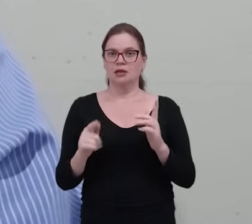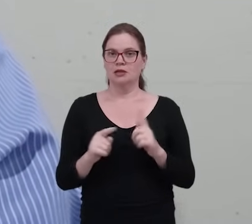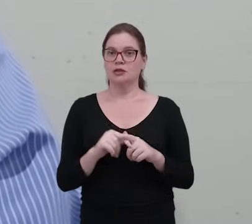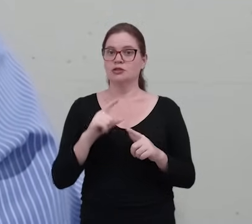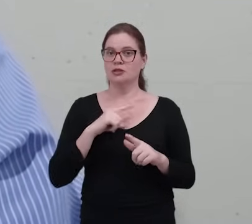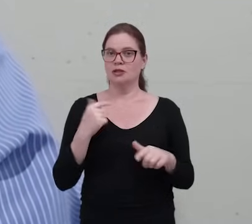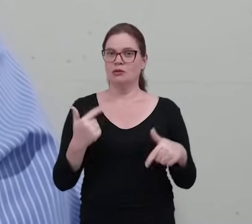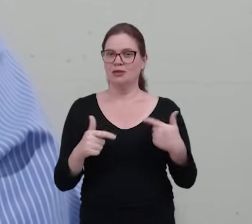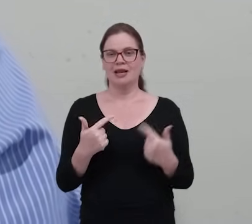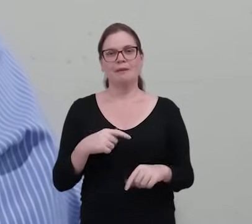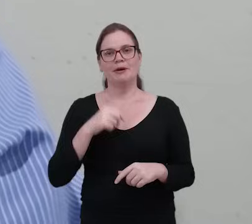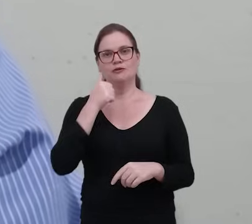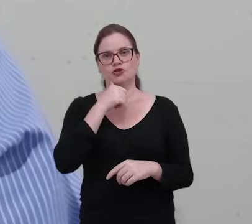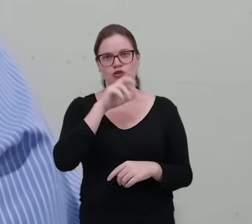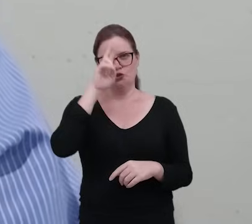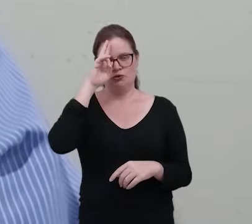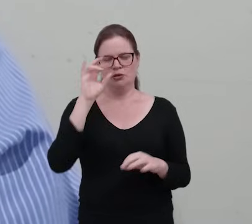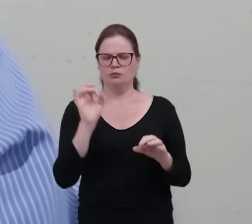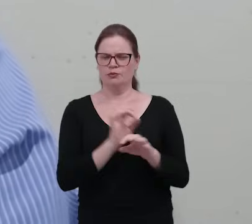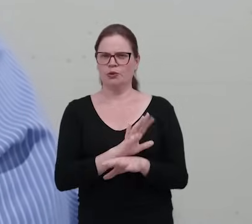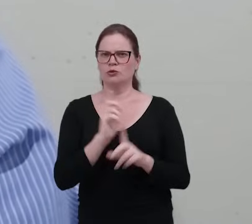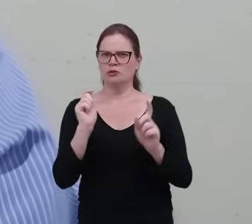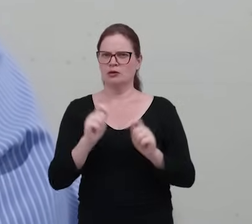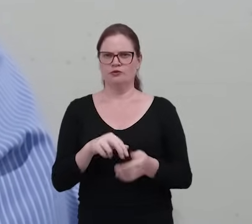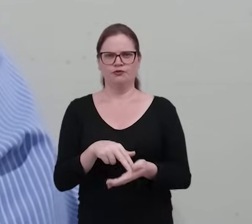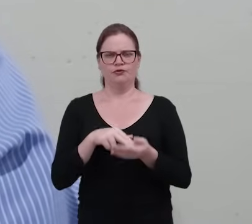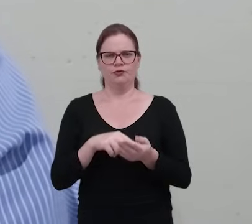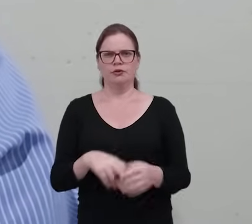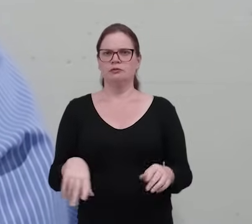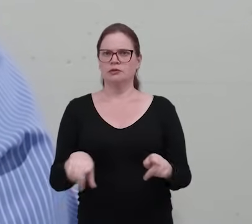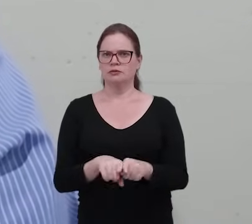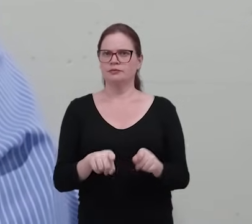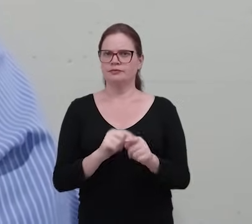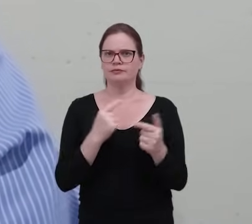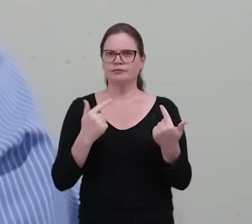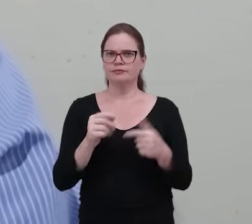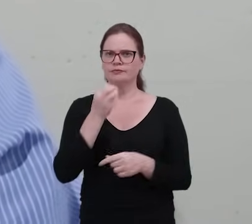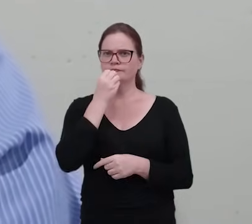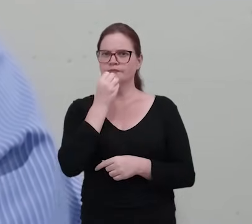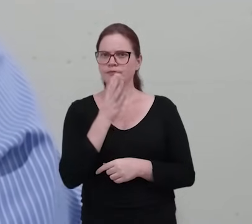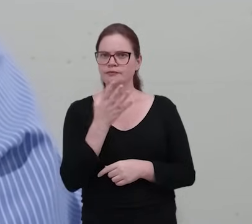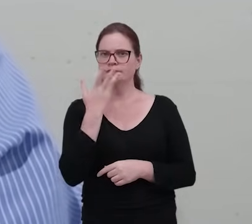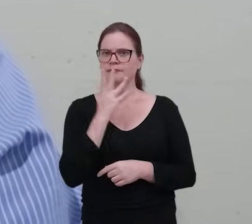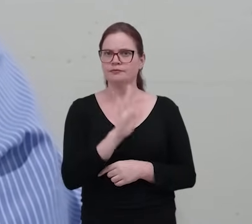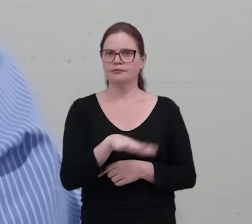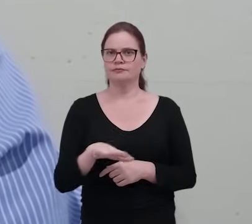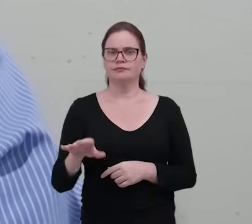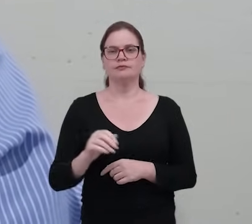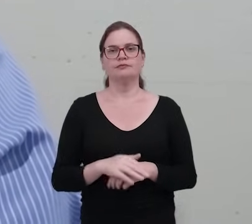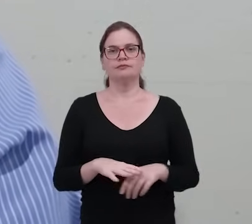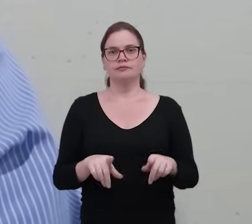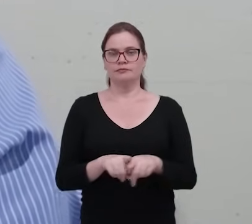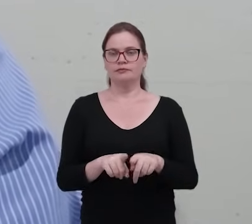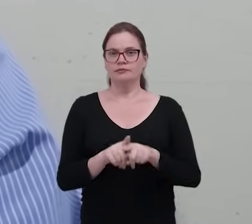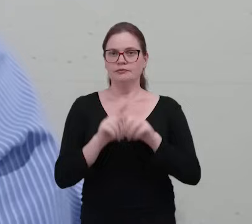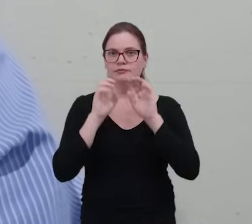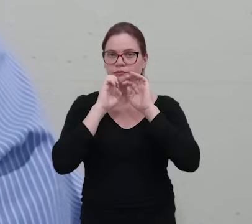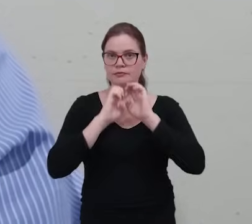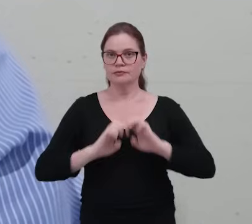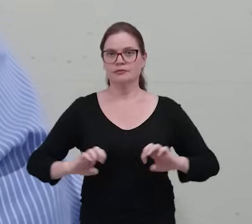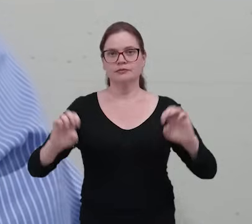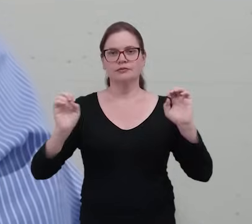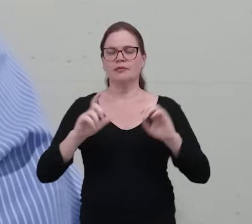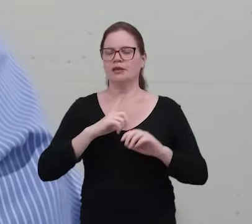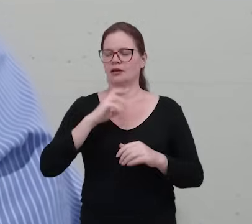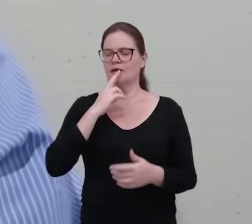tem um trabalho de senhoras estruturado, tem um trabalho muito bom com as crianças. As evangelizações